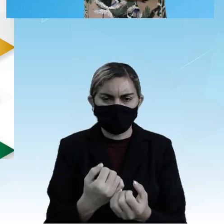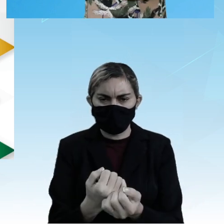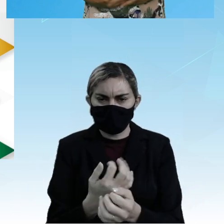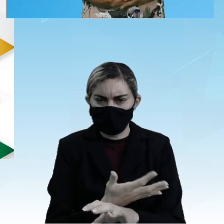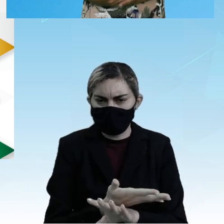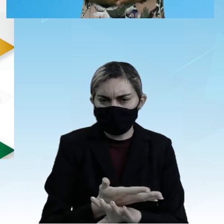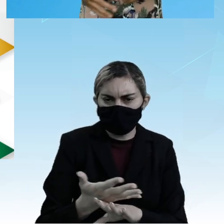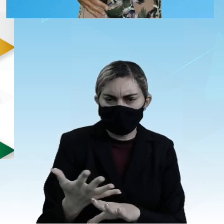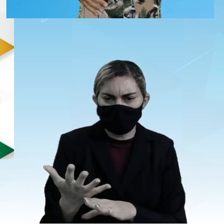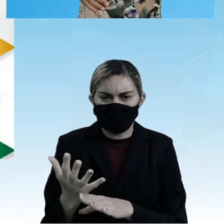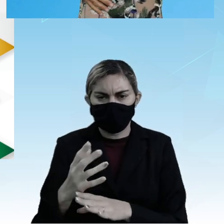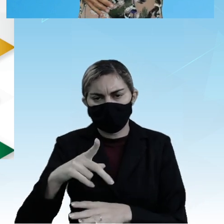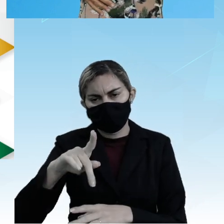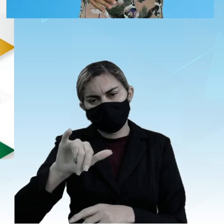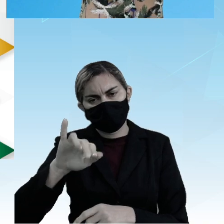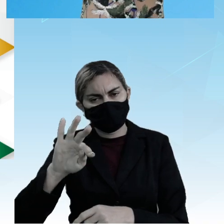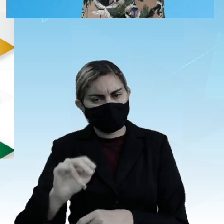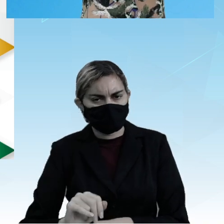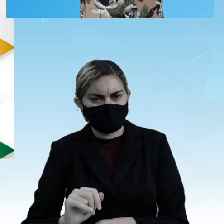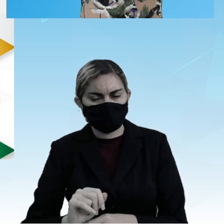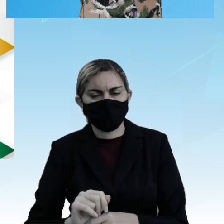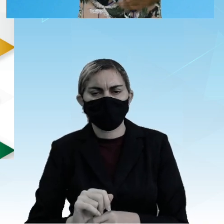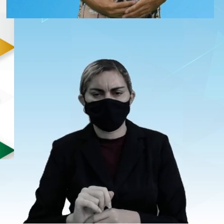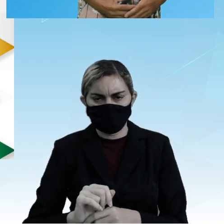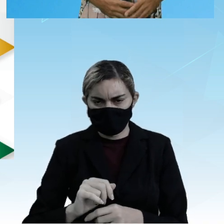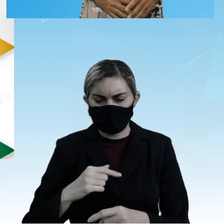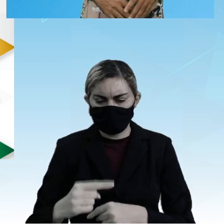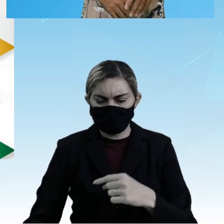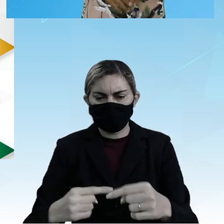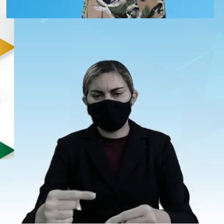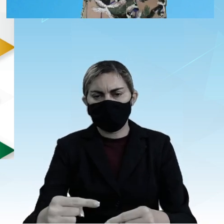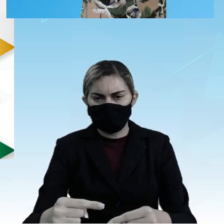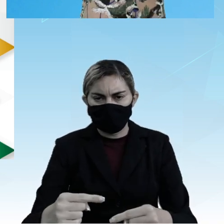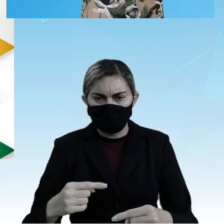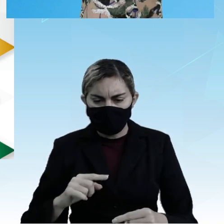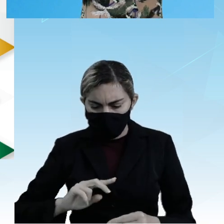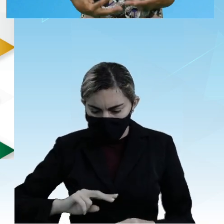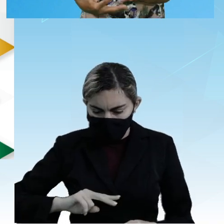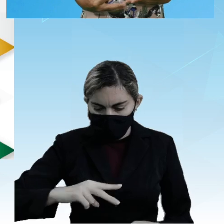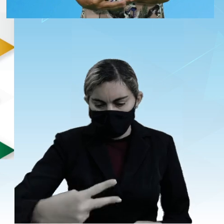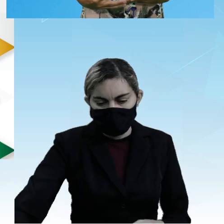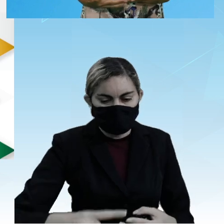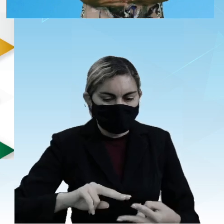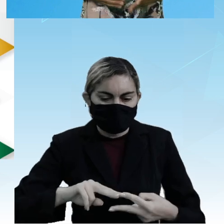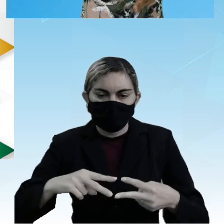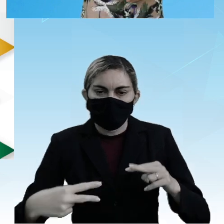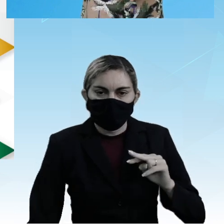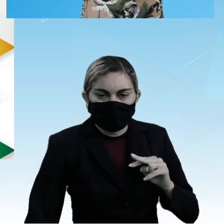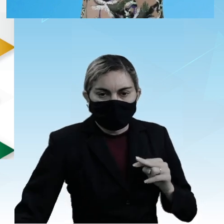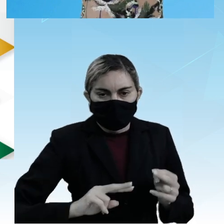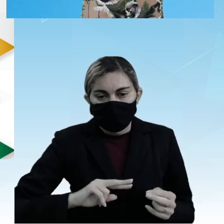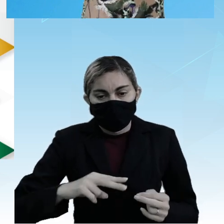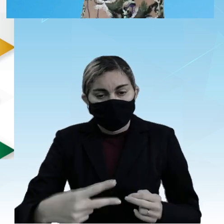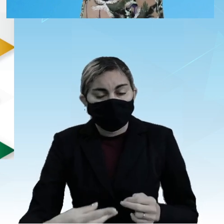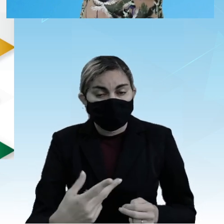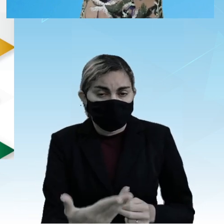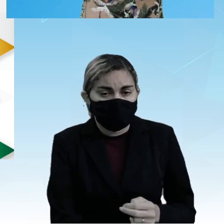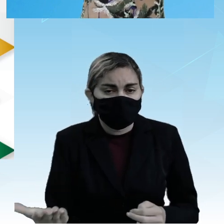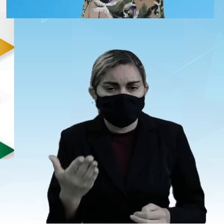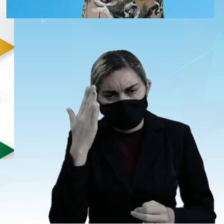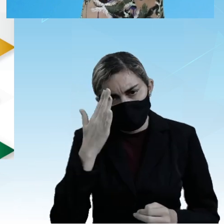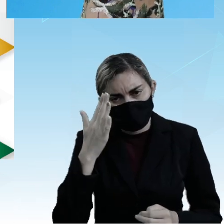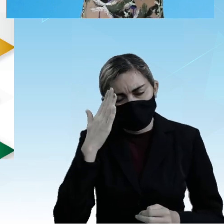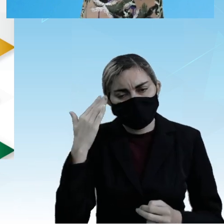ele puras. Quando eu falo de hereditariedade, eu estou falando de herança genética. Para que você possa